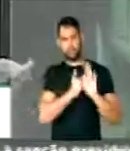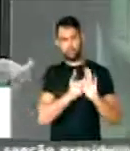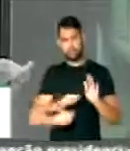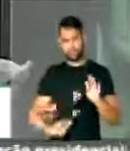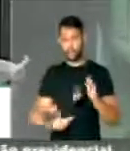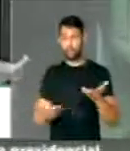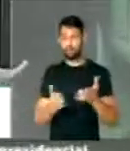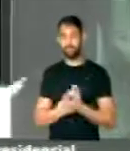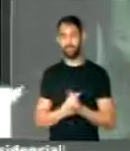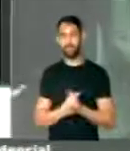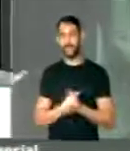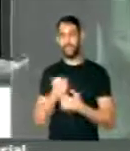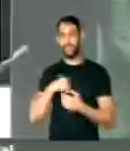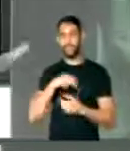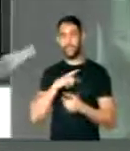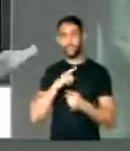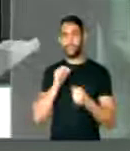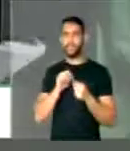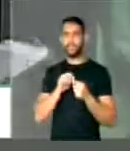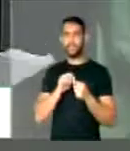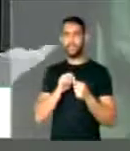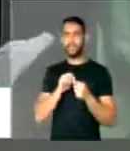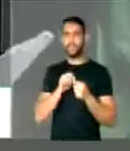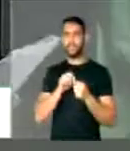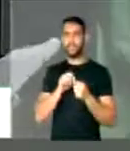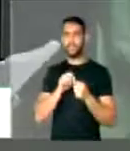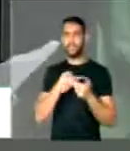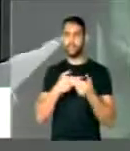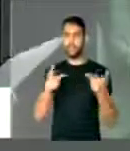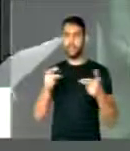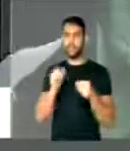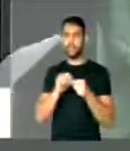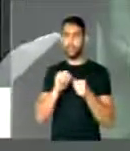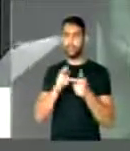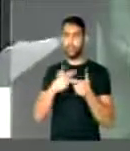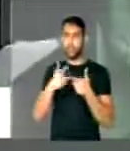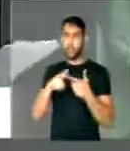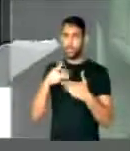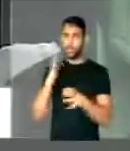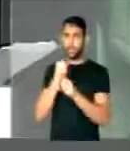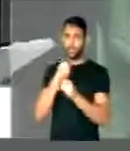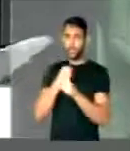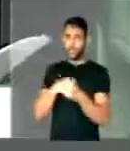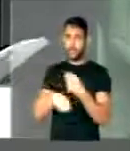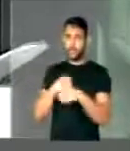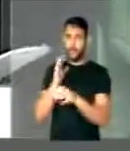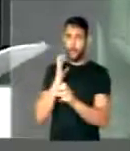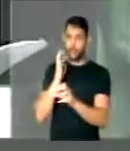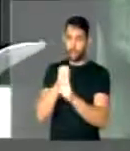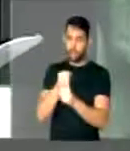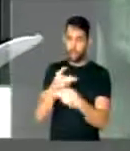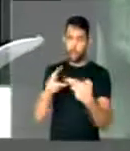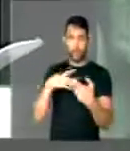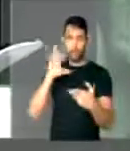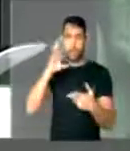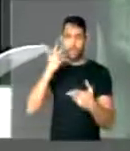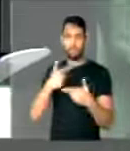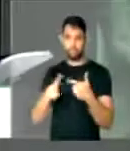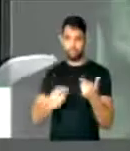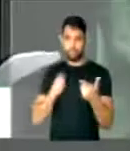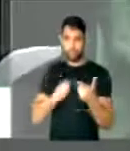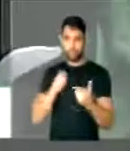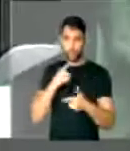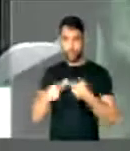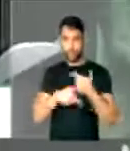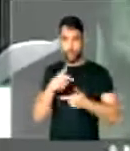públicas. Na conjuntura de severa restrição orçamentária, que tão cedo não será superada, as